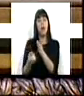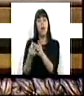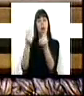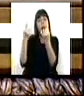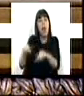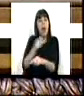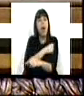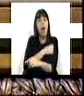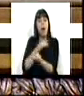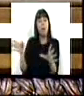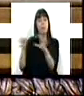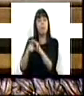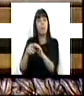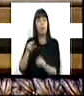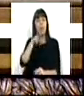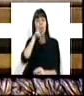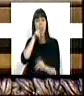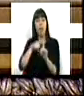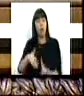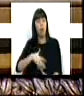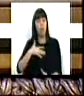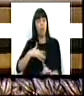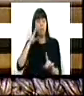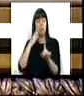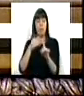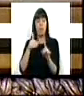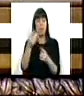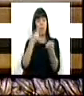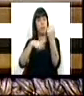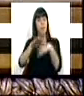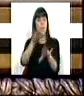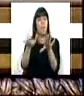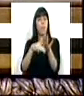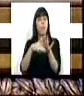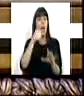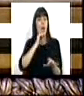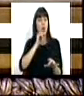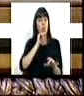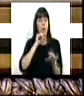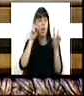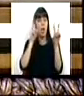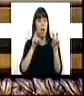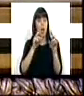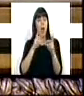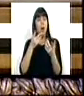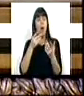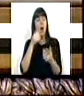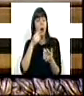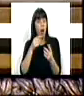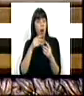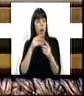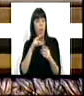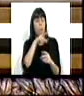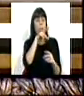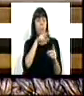os ativos que o Santander não quis e que se destinam a ser vendidos, como a participação na Açoriana ou no Banif Malta, e